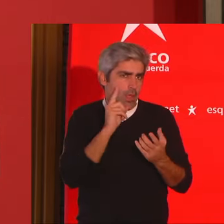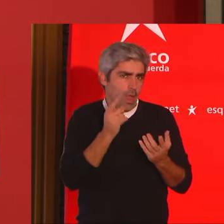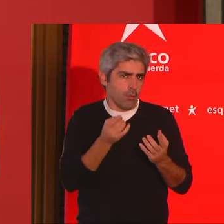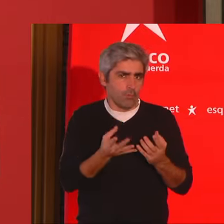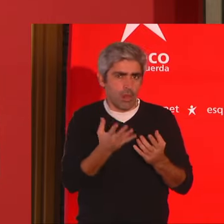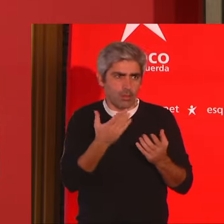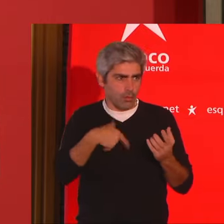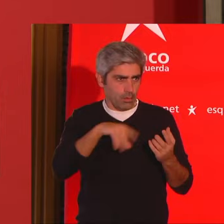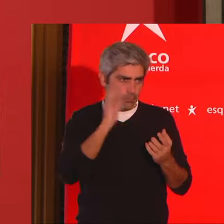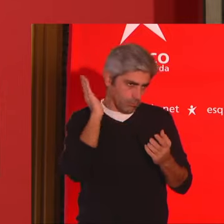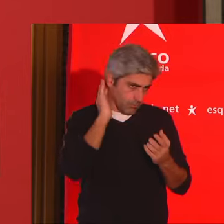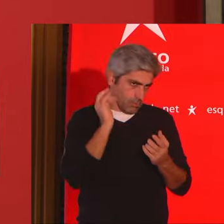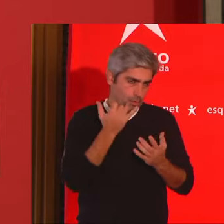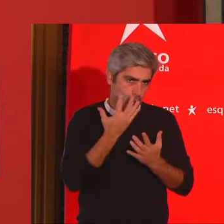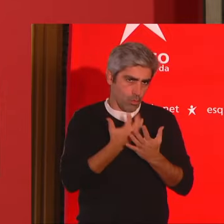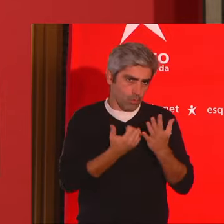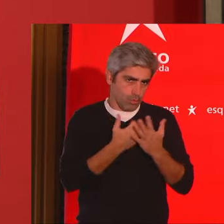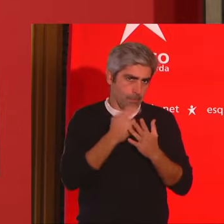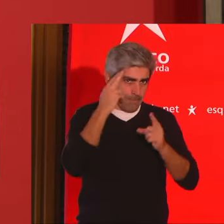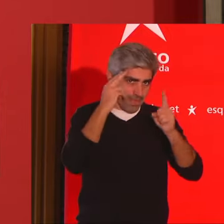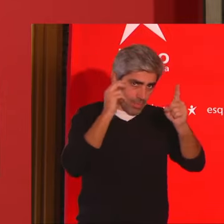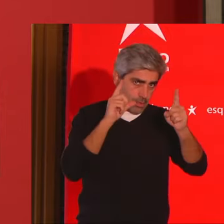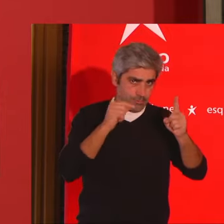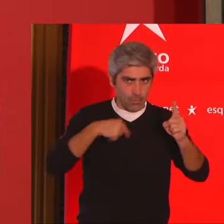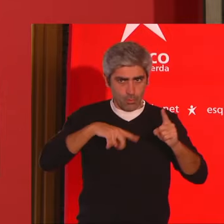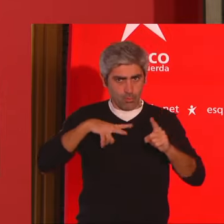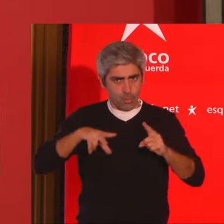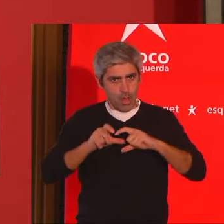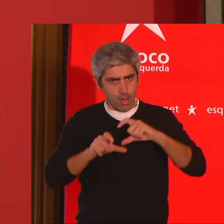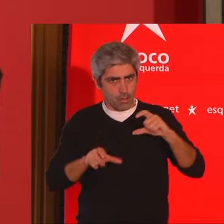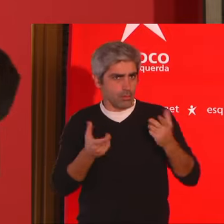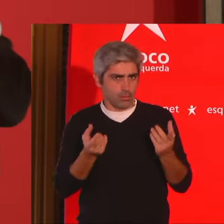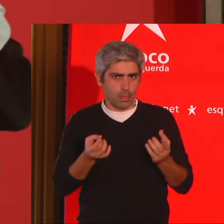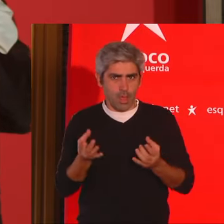de nós todos, dos contribuintes da Madeira e de todo o país.